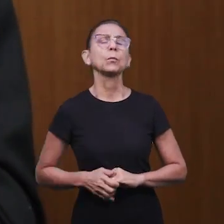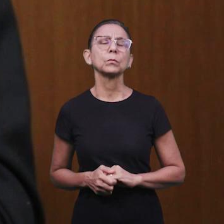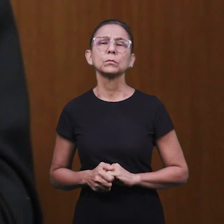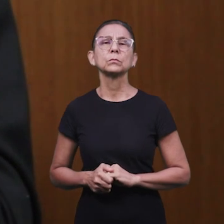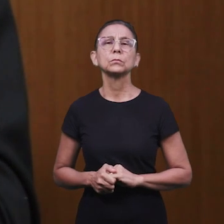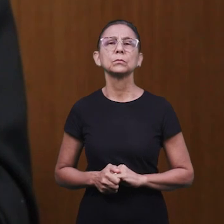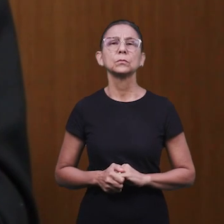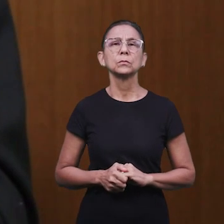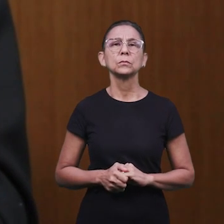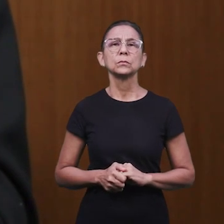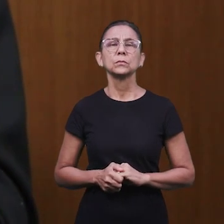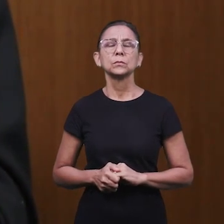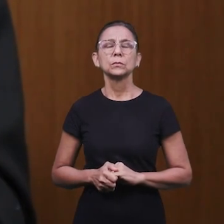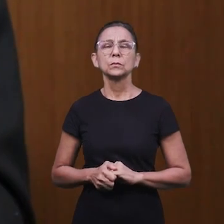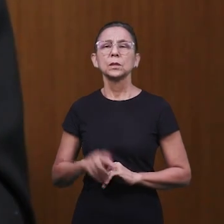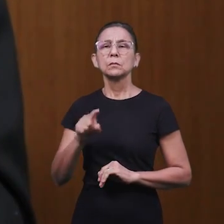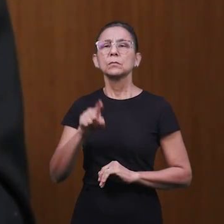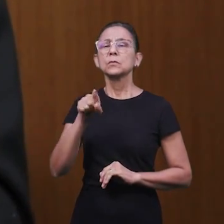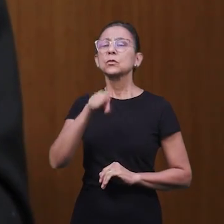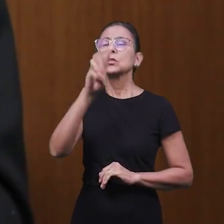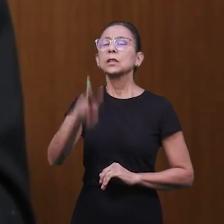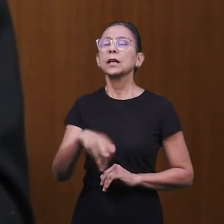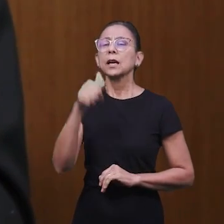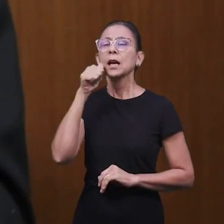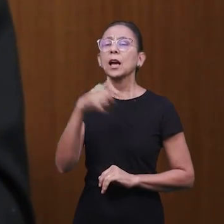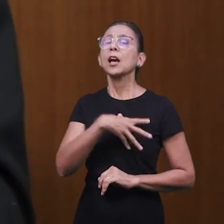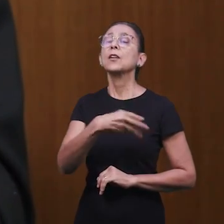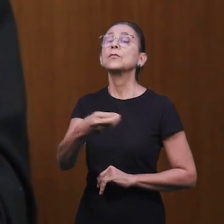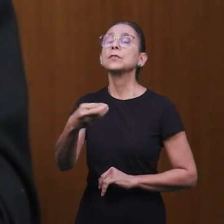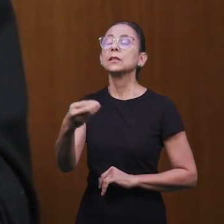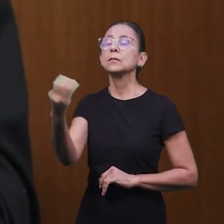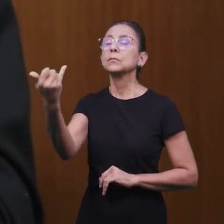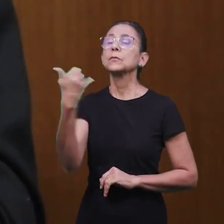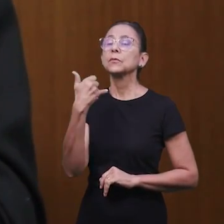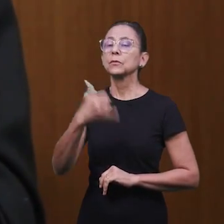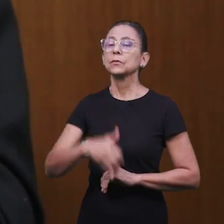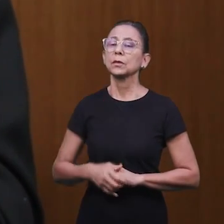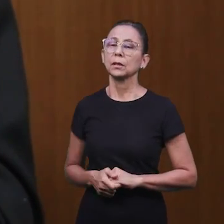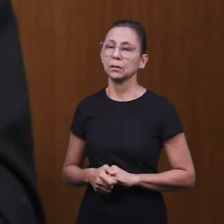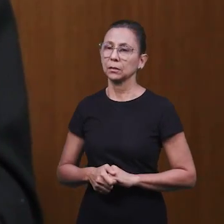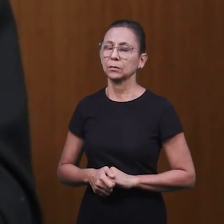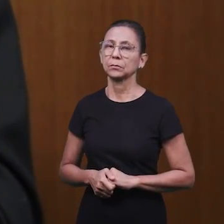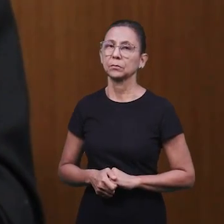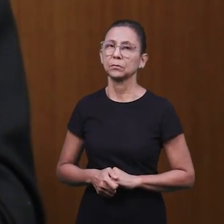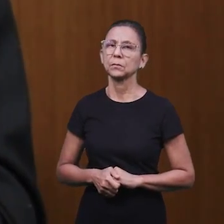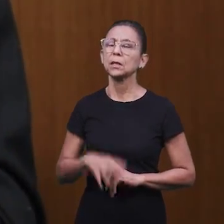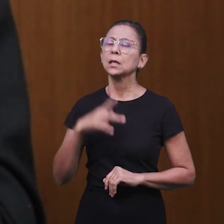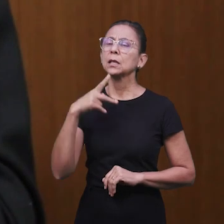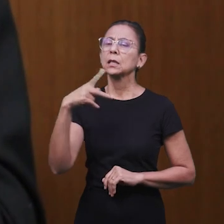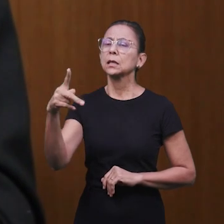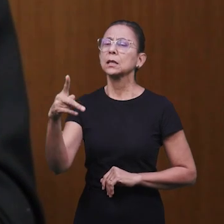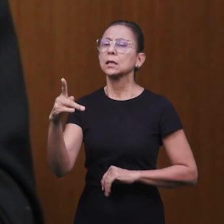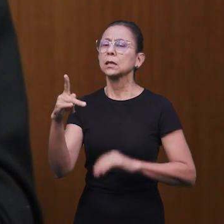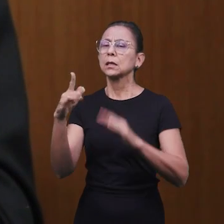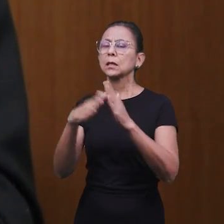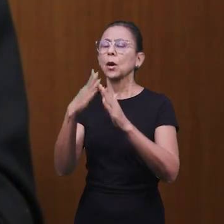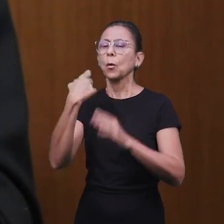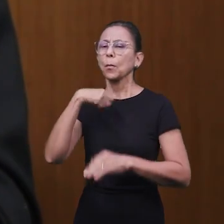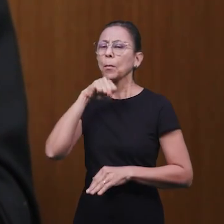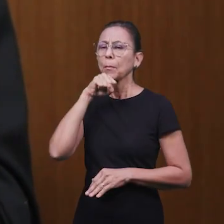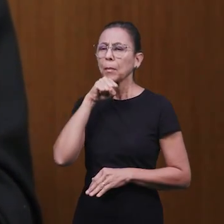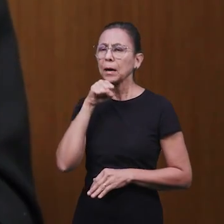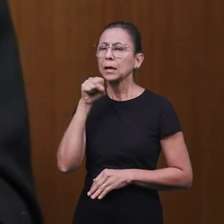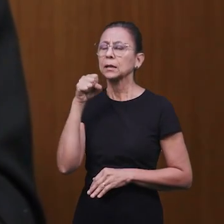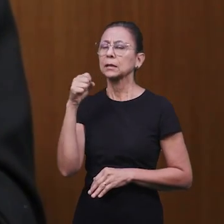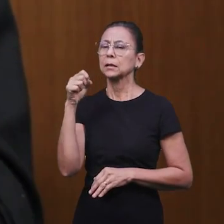quem és filha? Faze-mo saber, peço-te. Há também em casa de teu pai lugar para